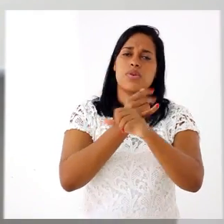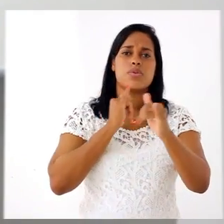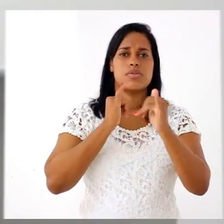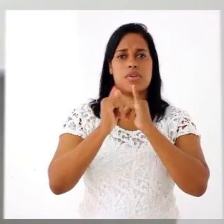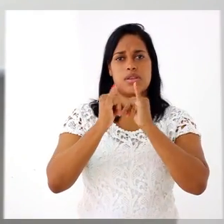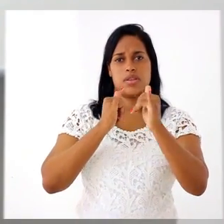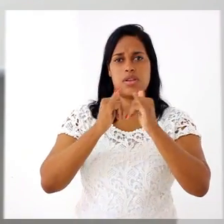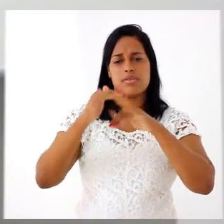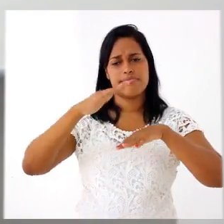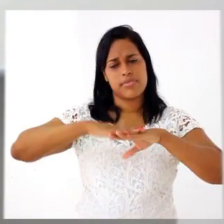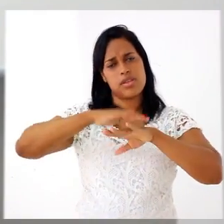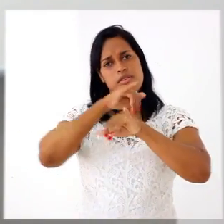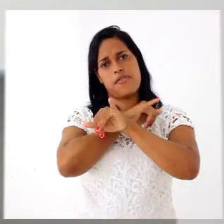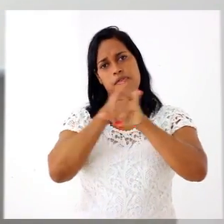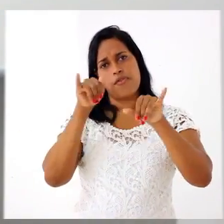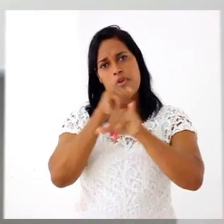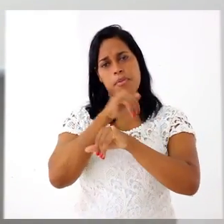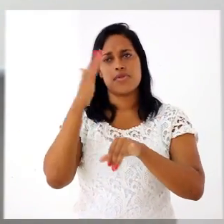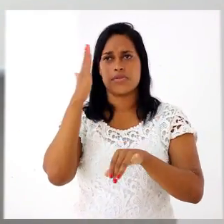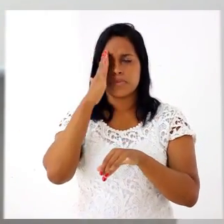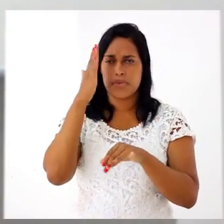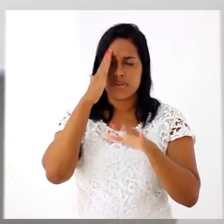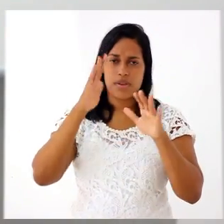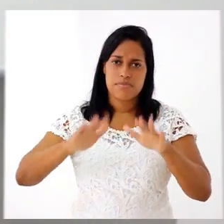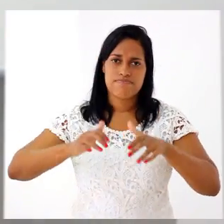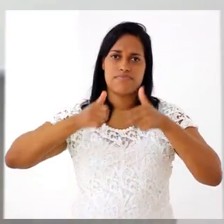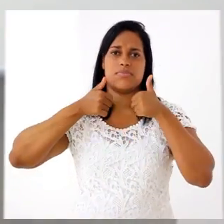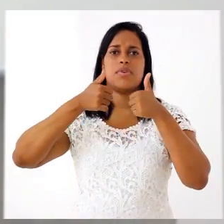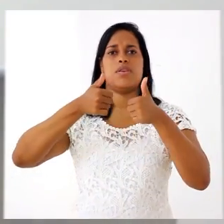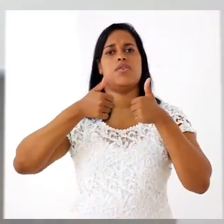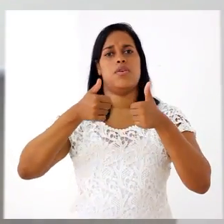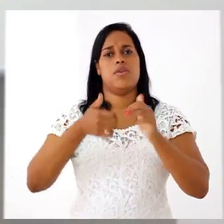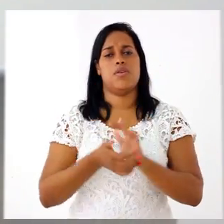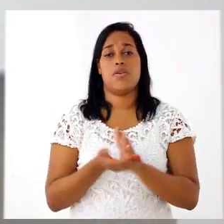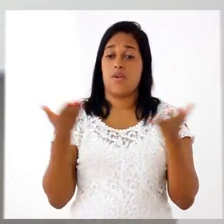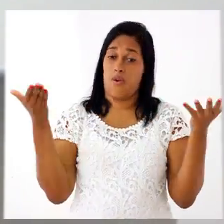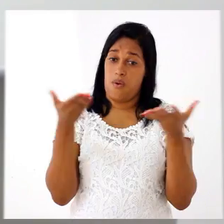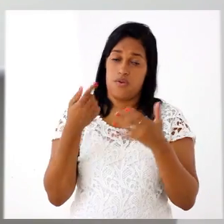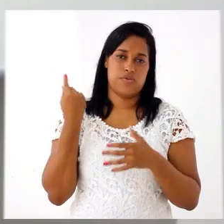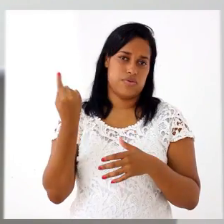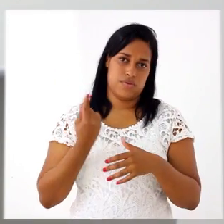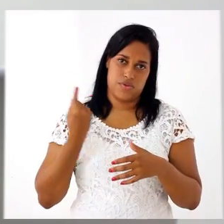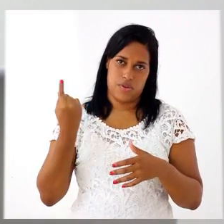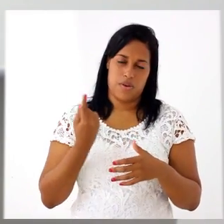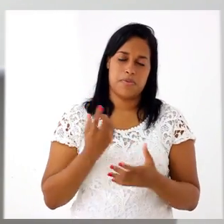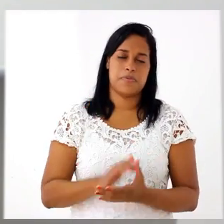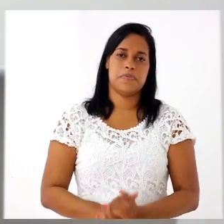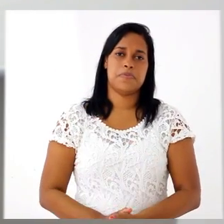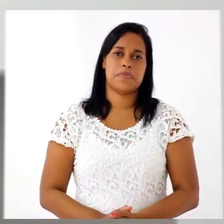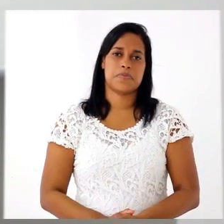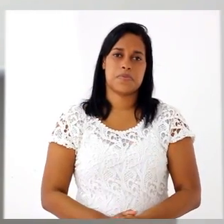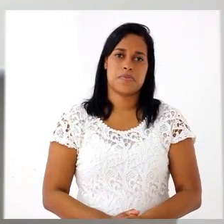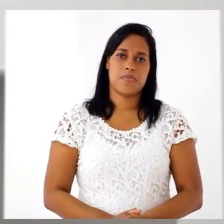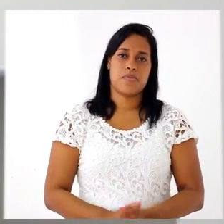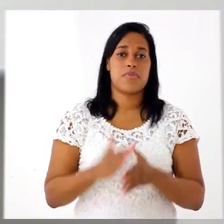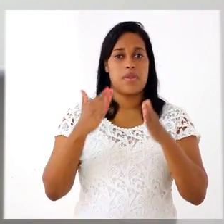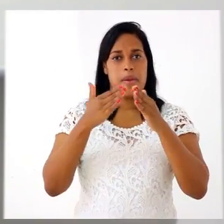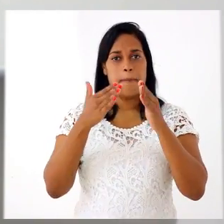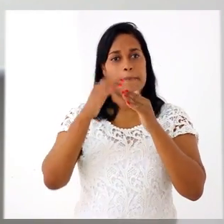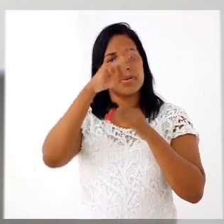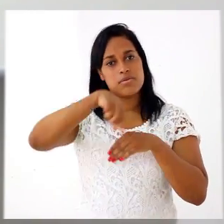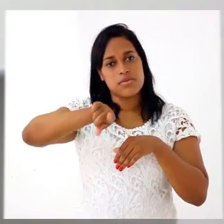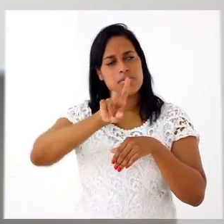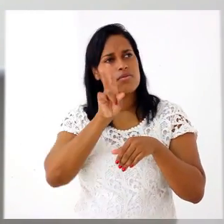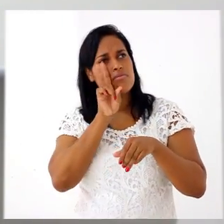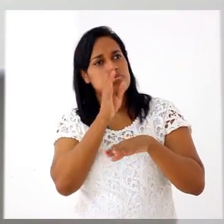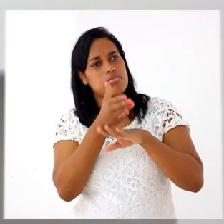internet mais informações para você entender cada vez melhor. E por hoje é só. E peço que assista